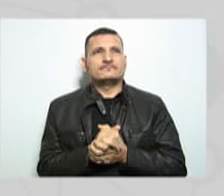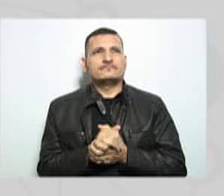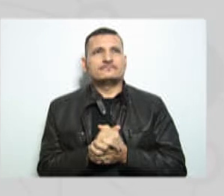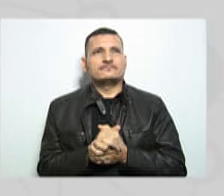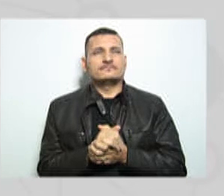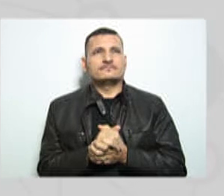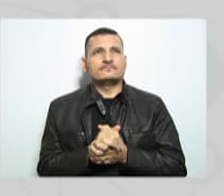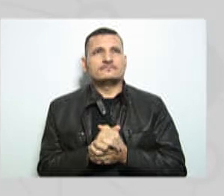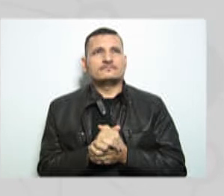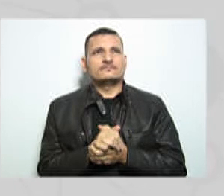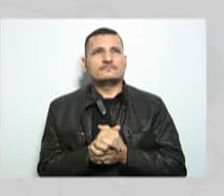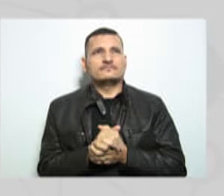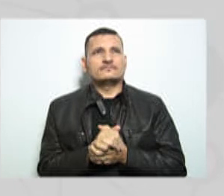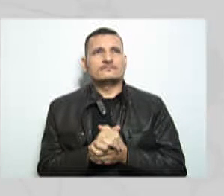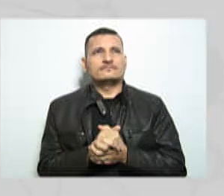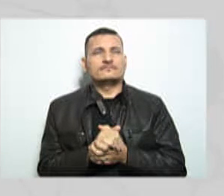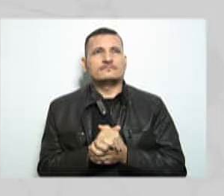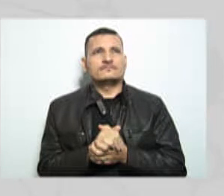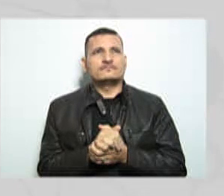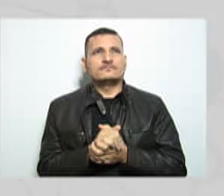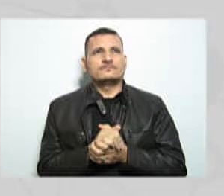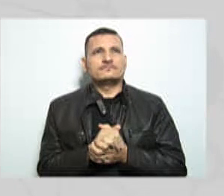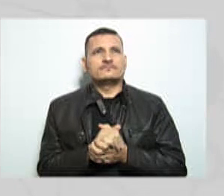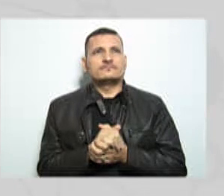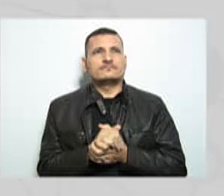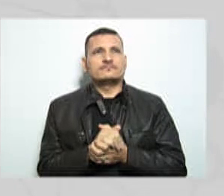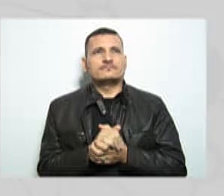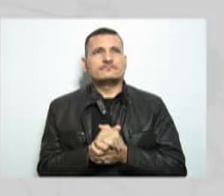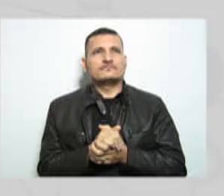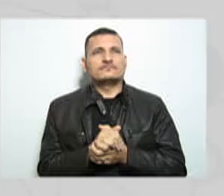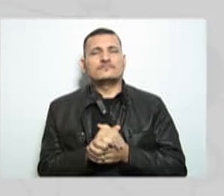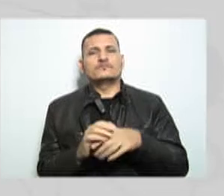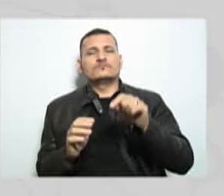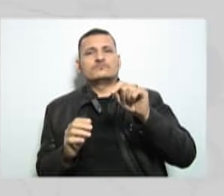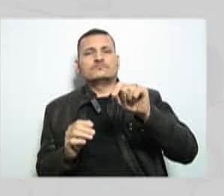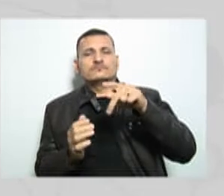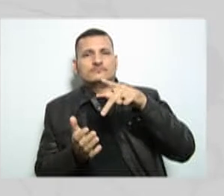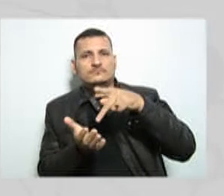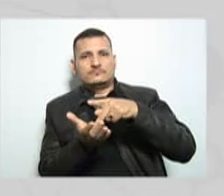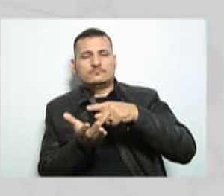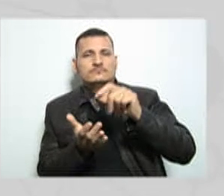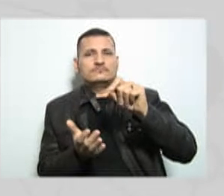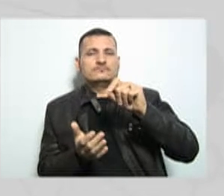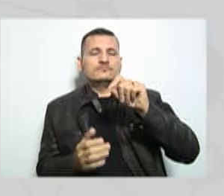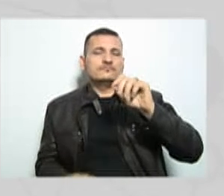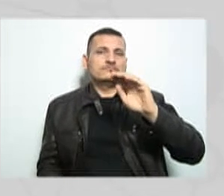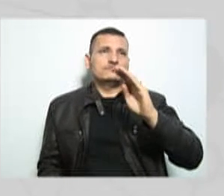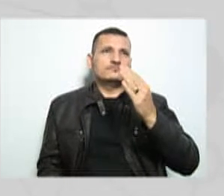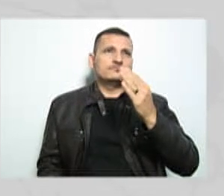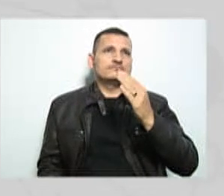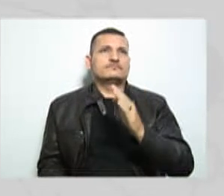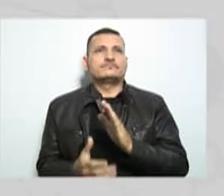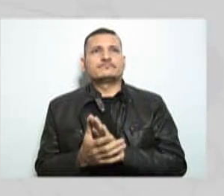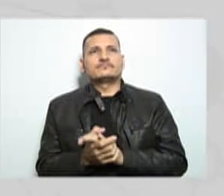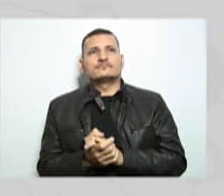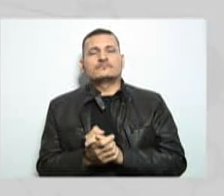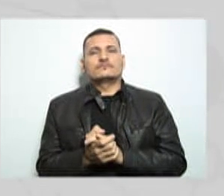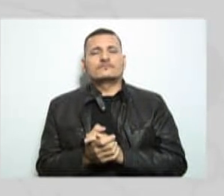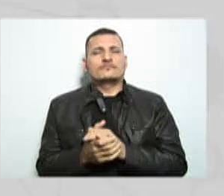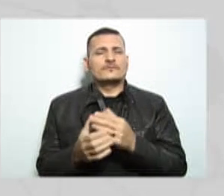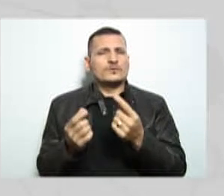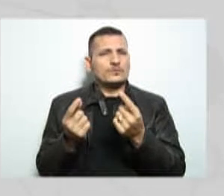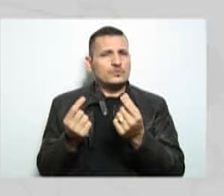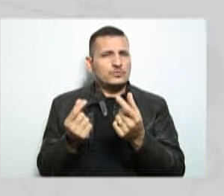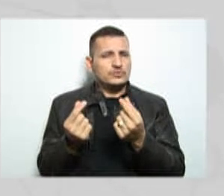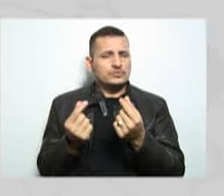Só um pouquinho, gente, que eu perdi aqui os slides. O que é verdadeiro ou falso? Nós temos aqui a questão do mapeamento correto dos custos de